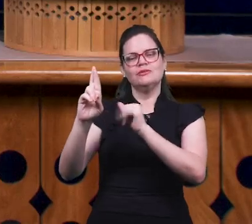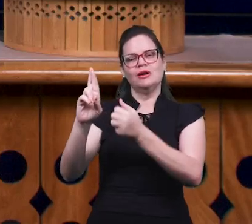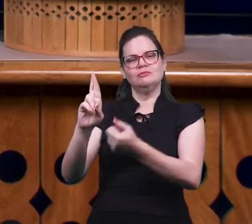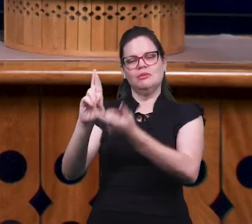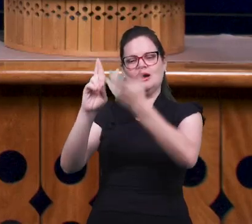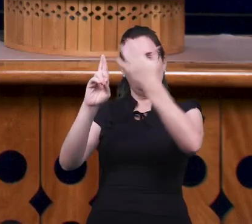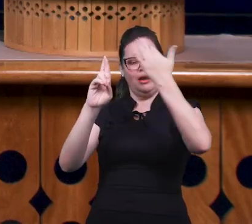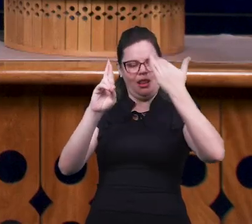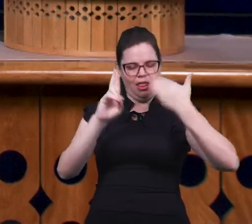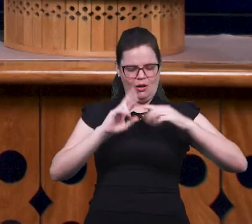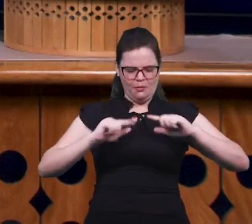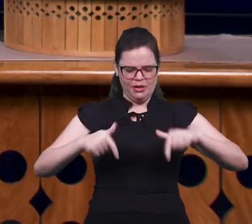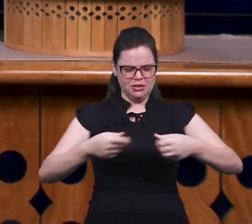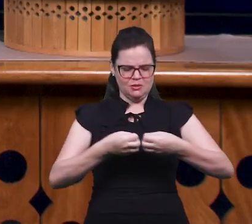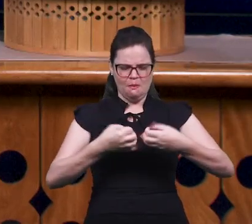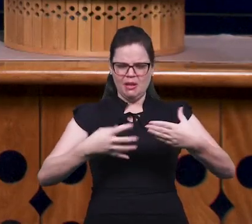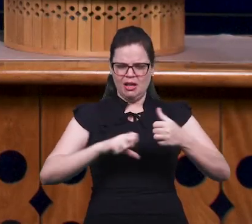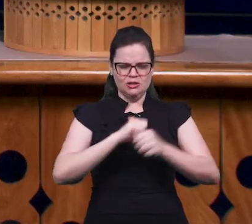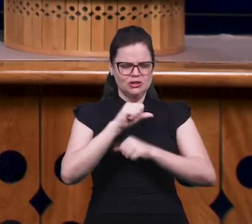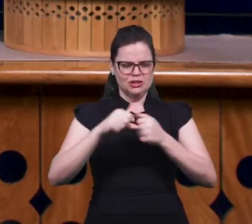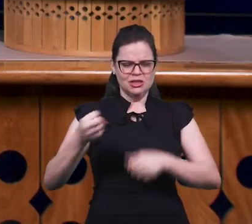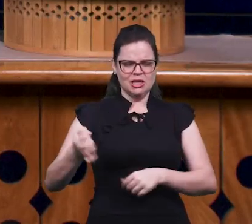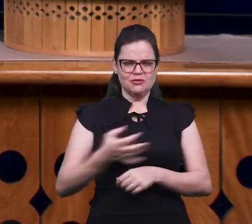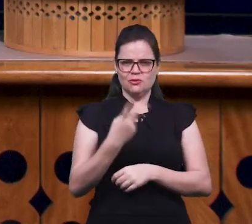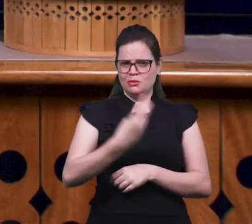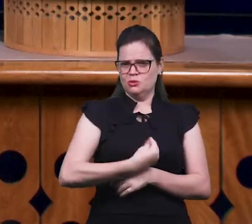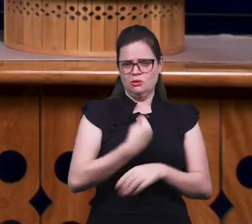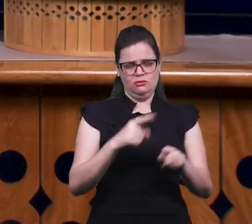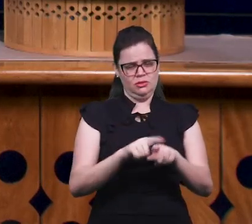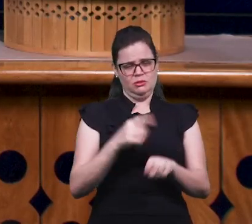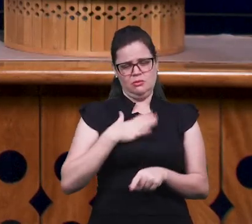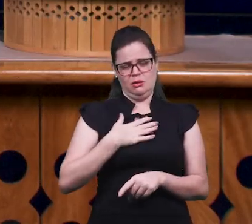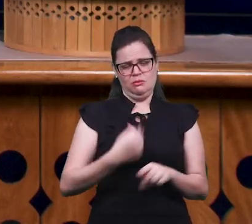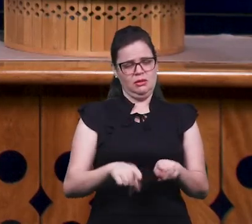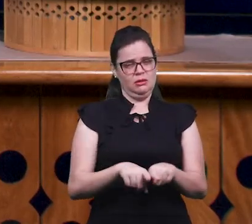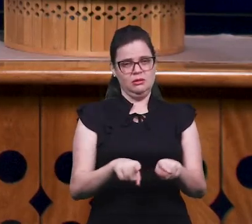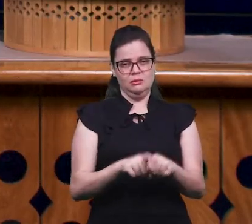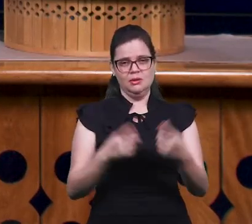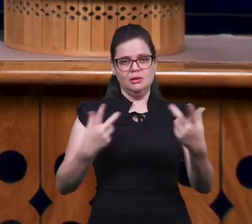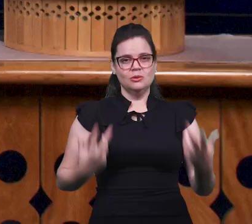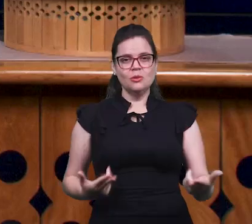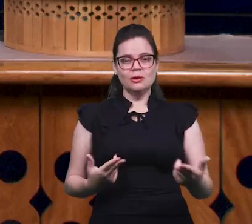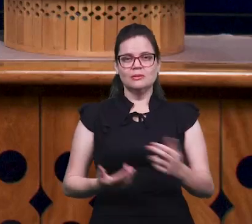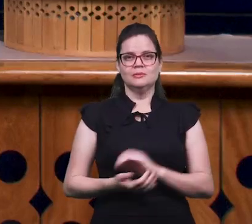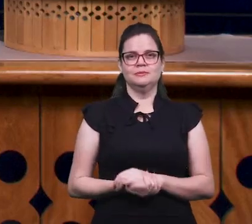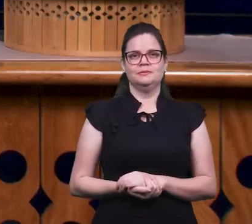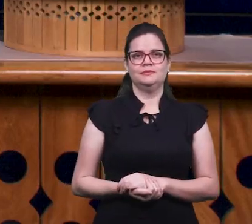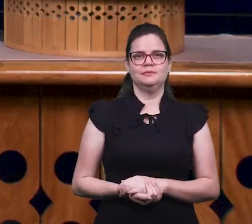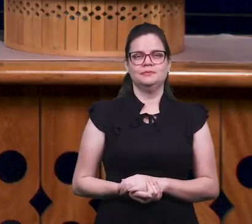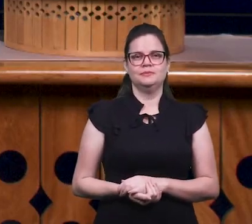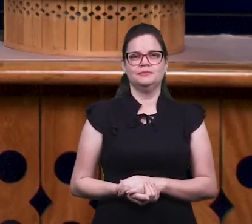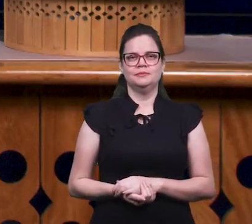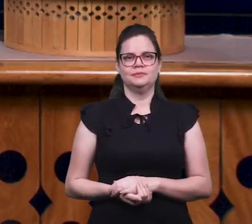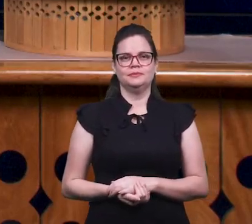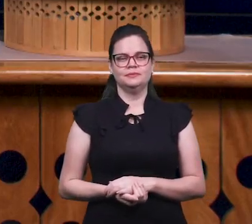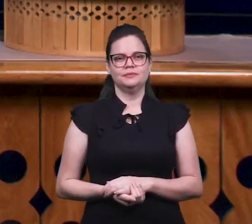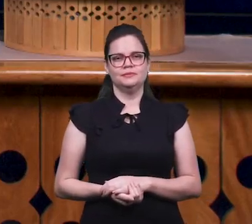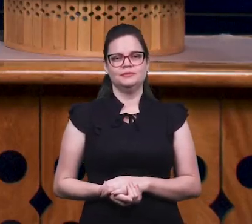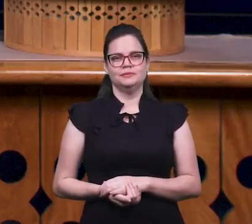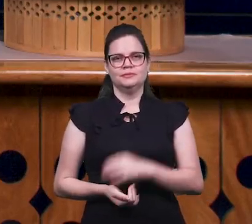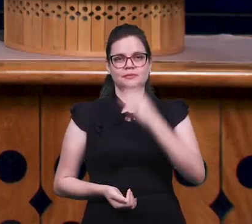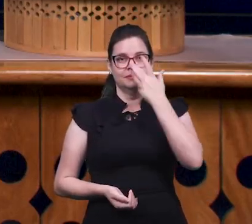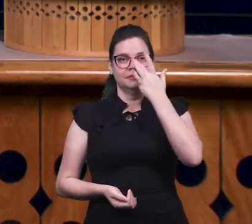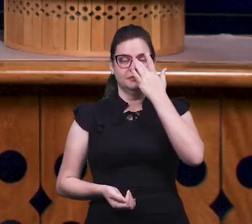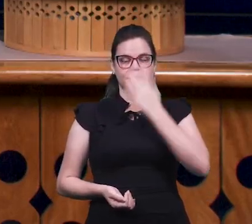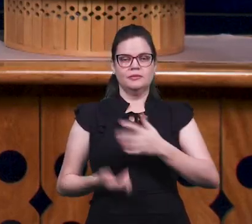horas, e ele pode mudar a sua vida, mudar a vida. Então os estoicos viviam é igual aquele, não adianta eu fazer